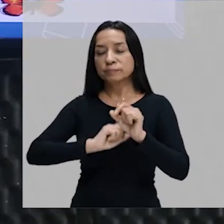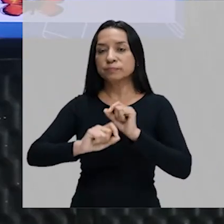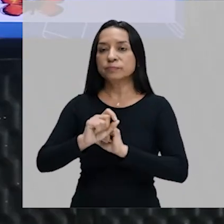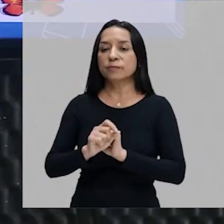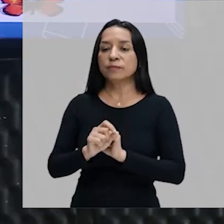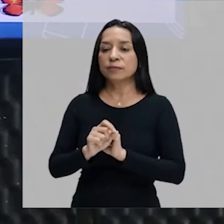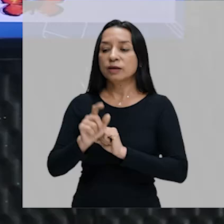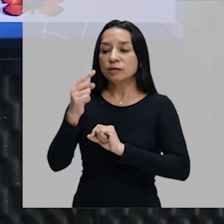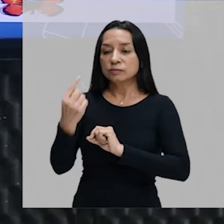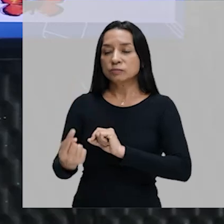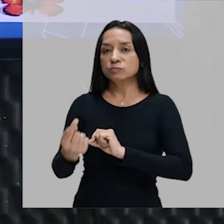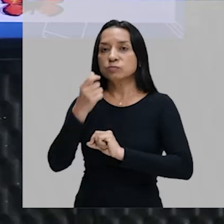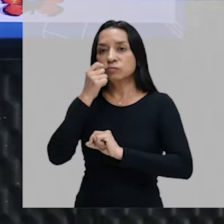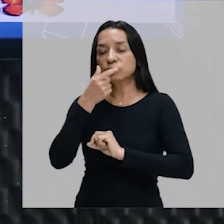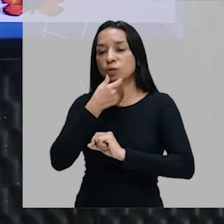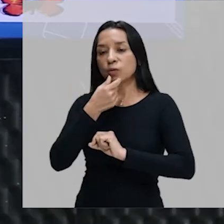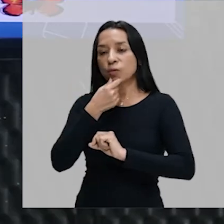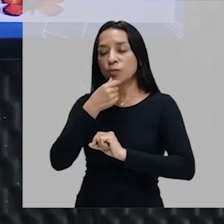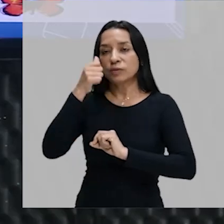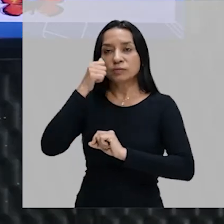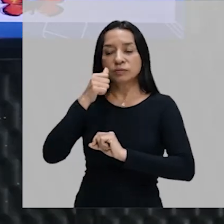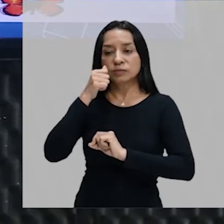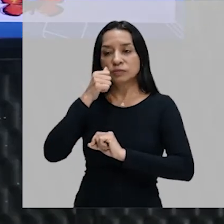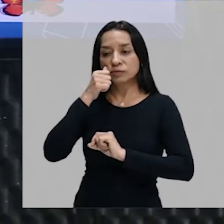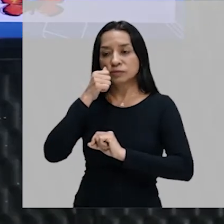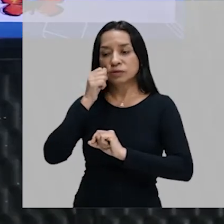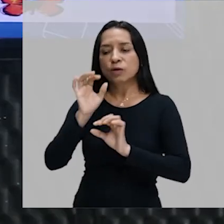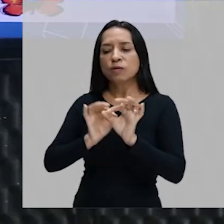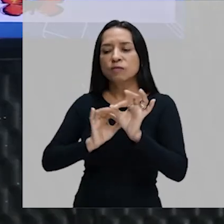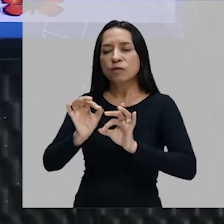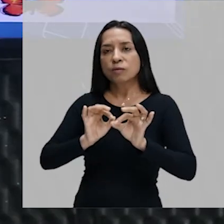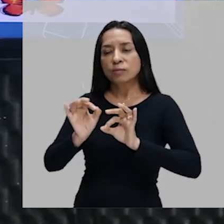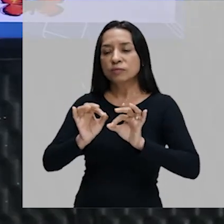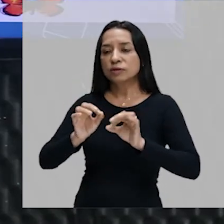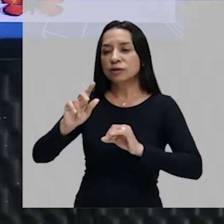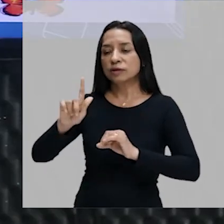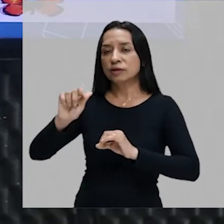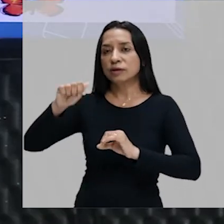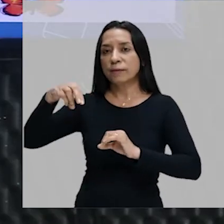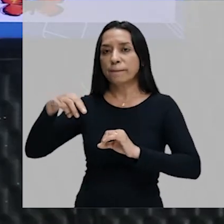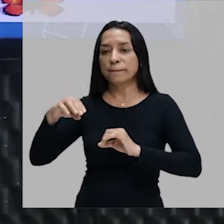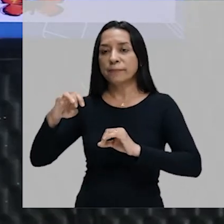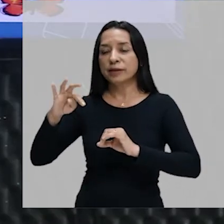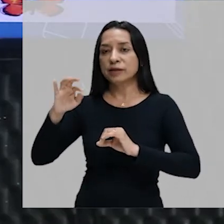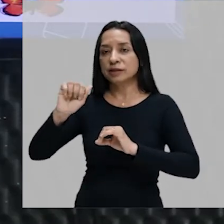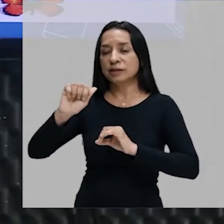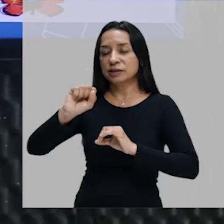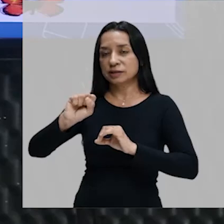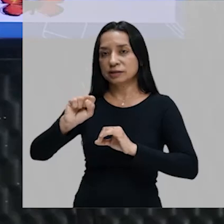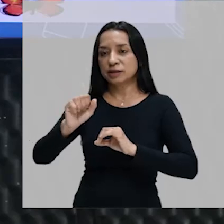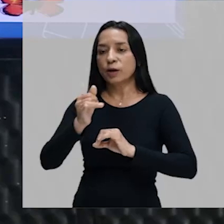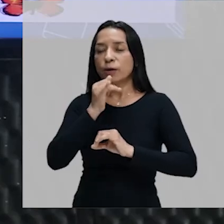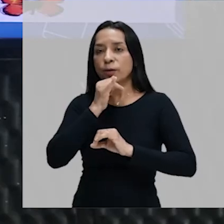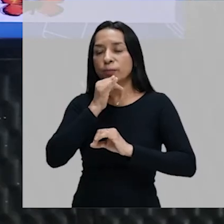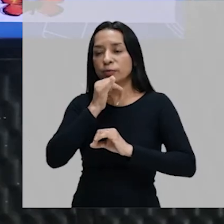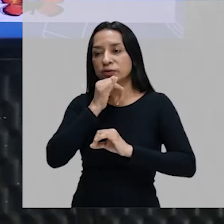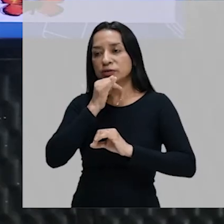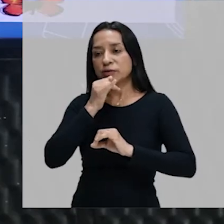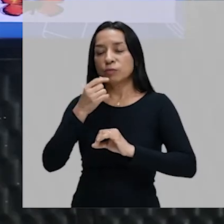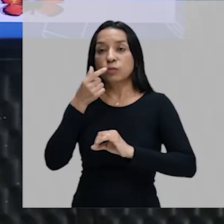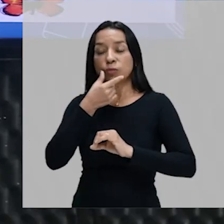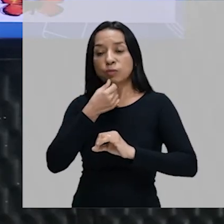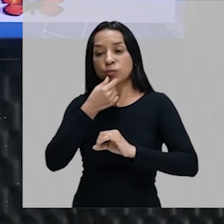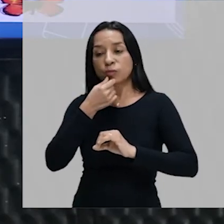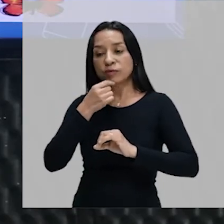os indivíduos masculinos e femininos, eles formam gametas, tá? O homem, por exemplo, ele vai formar o espermatozoide, a mulher forma o